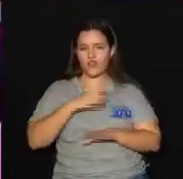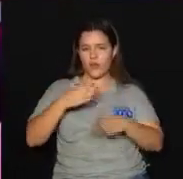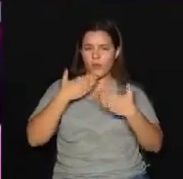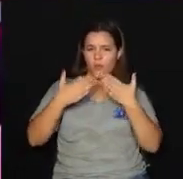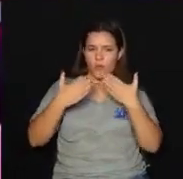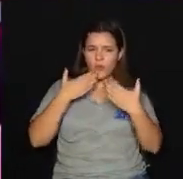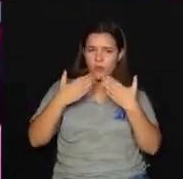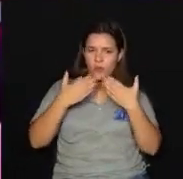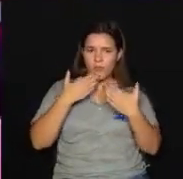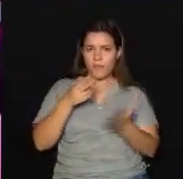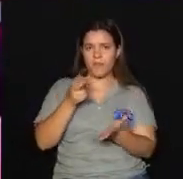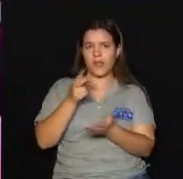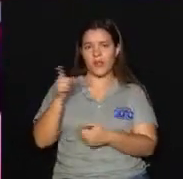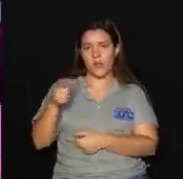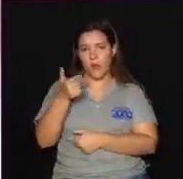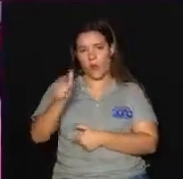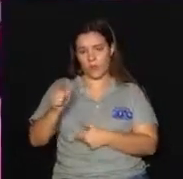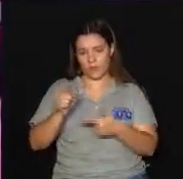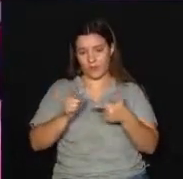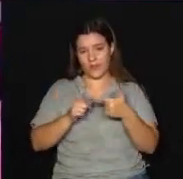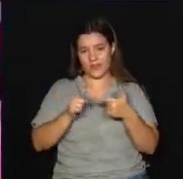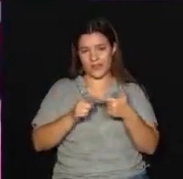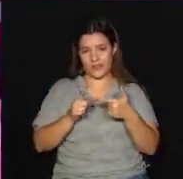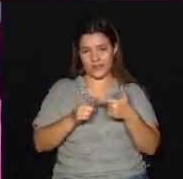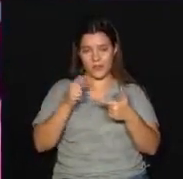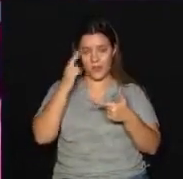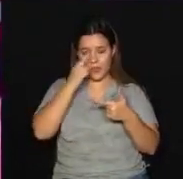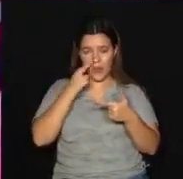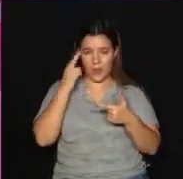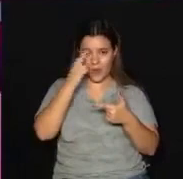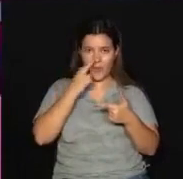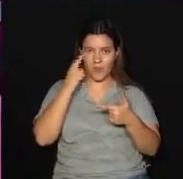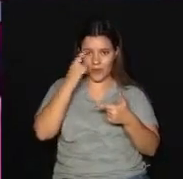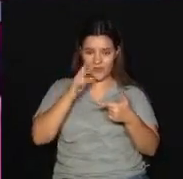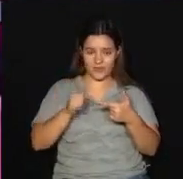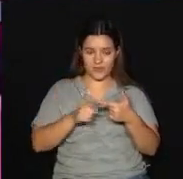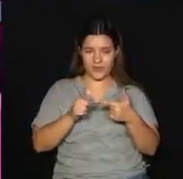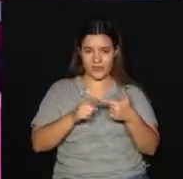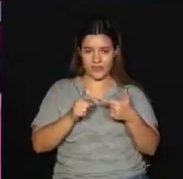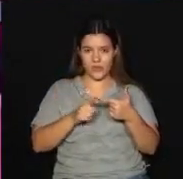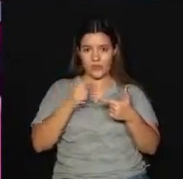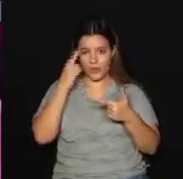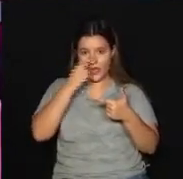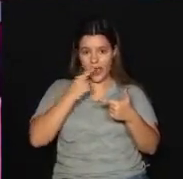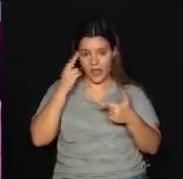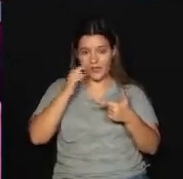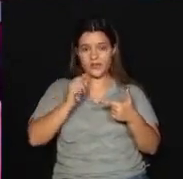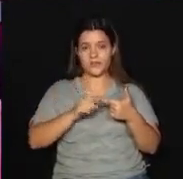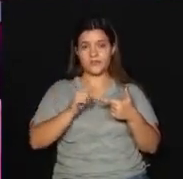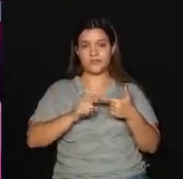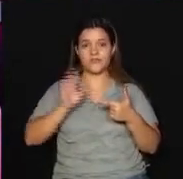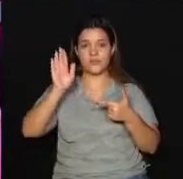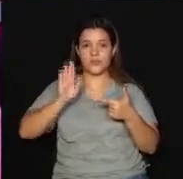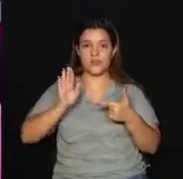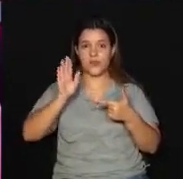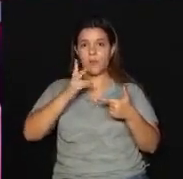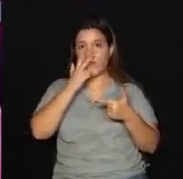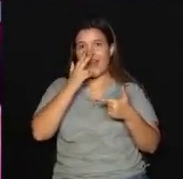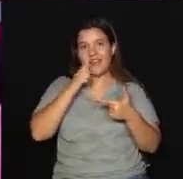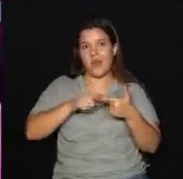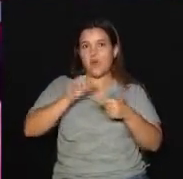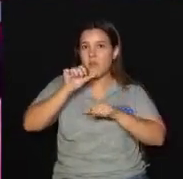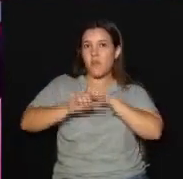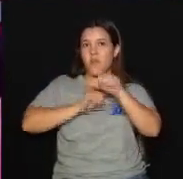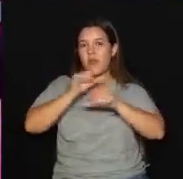que mesmo o outro candidato, mesmo o Rafa Zimbaldi, não significaria